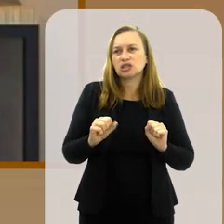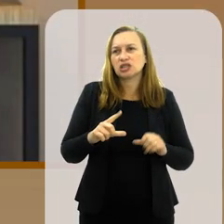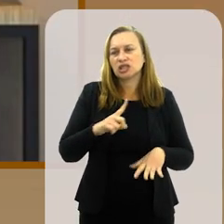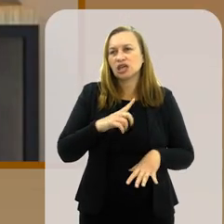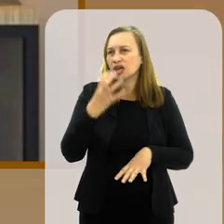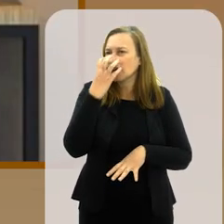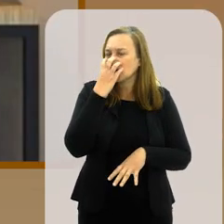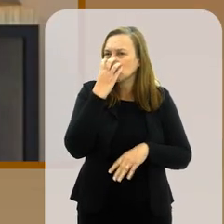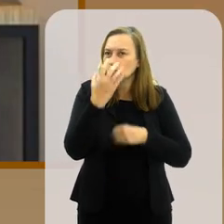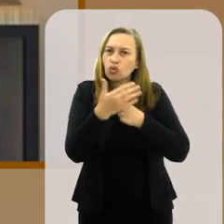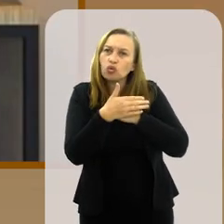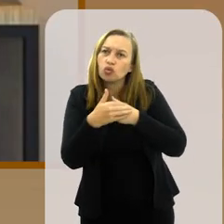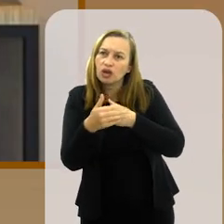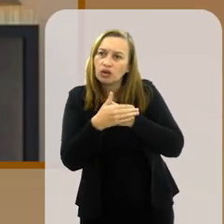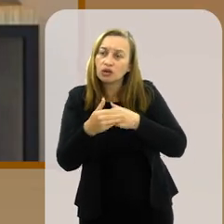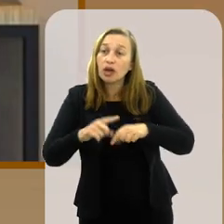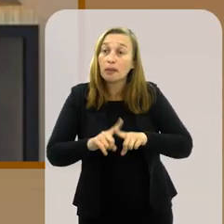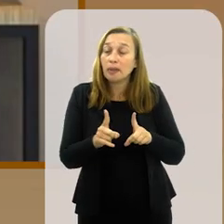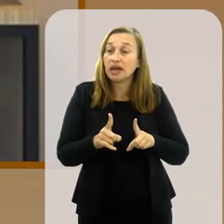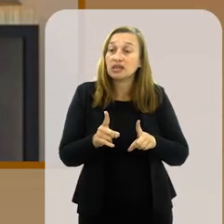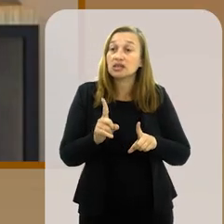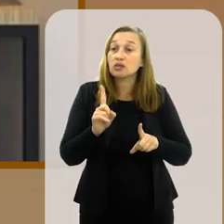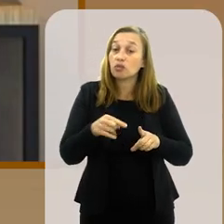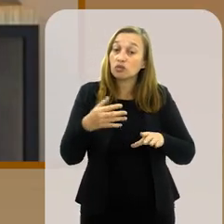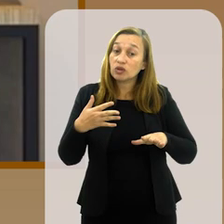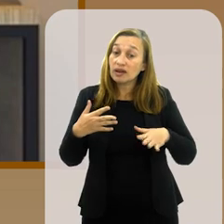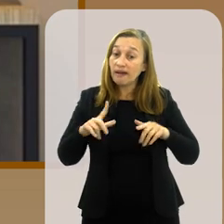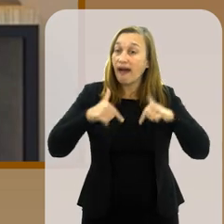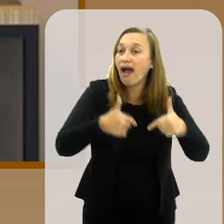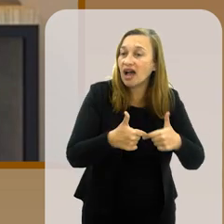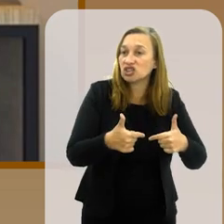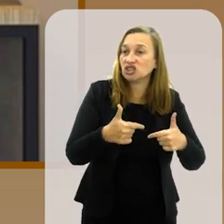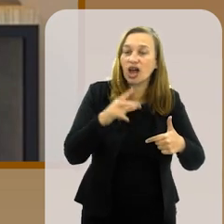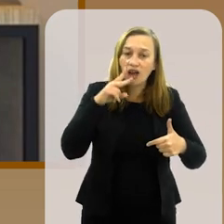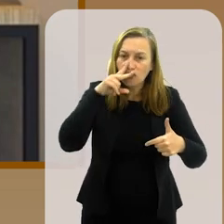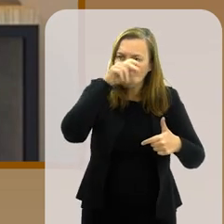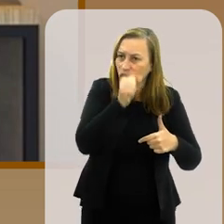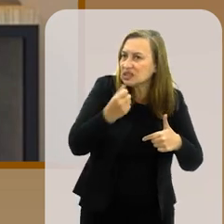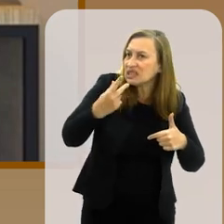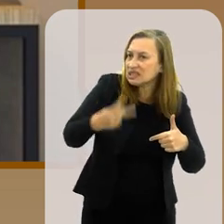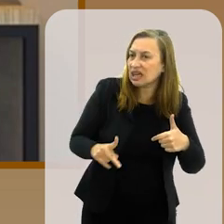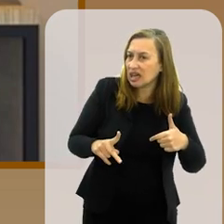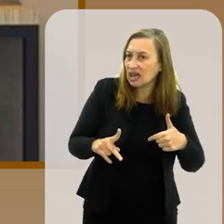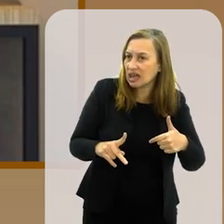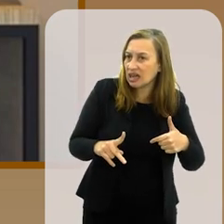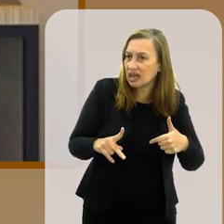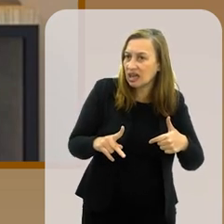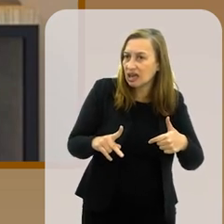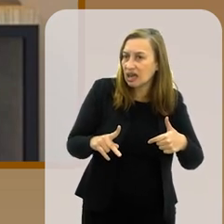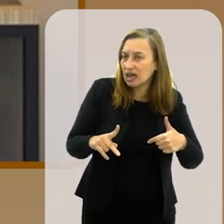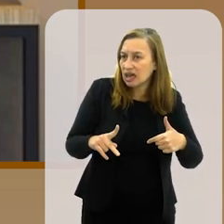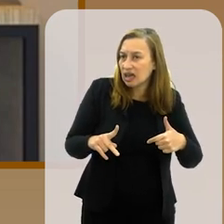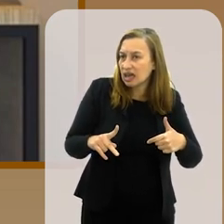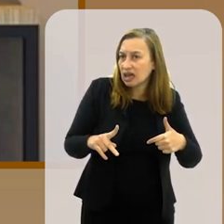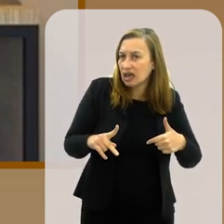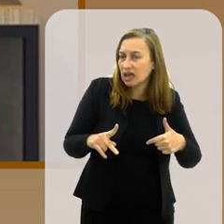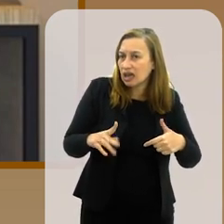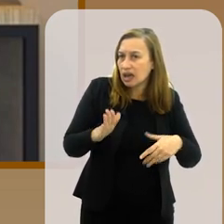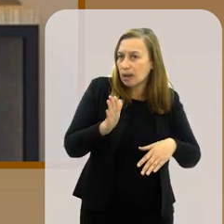até pode haver o cão dócil. Mas quando ele ataca A força que ele tem é